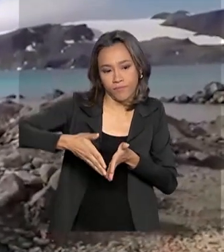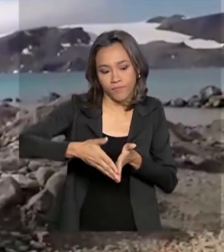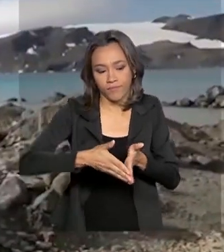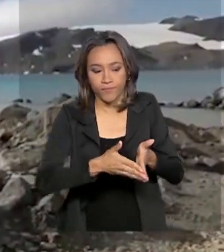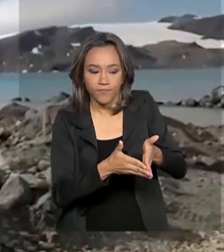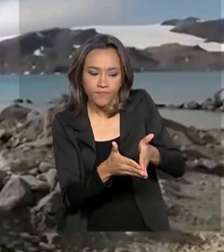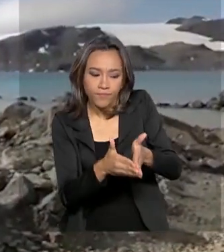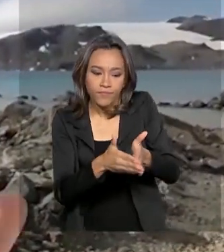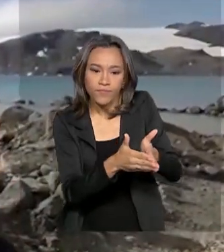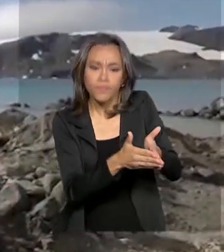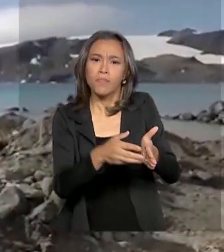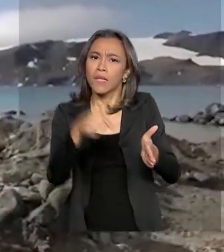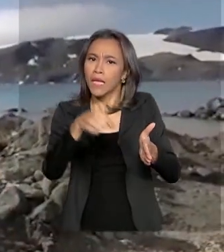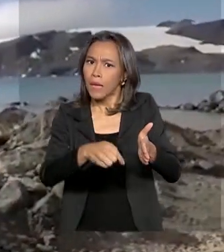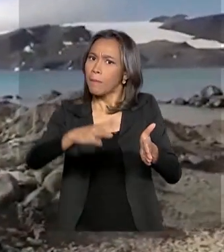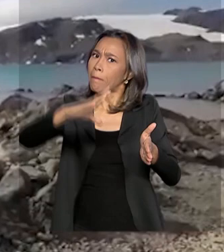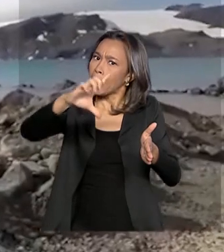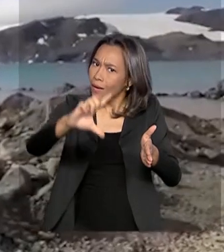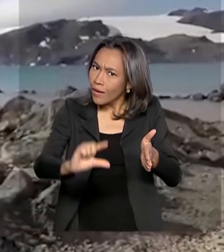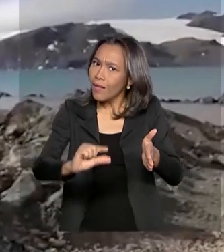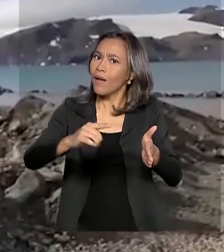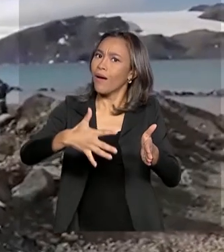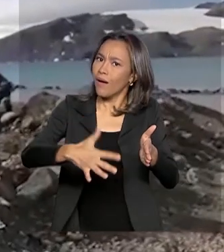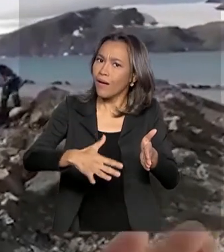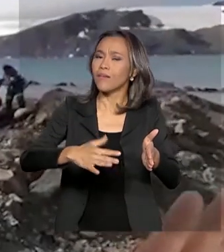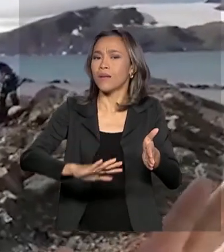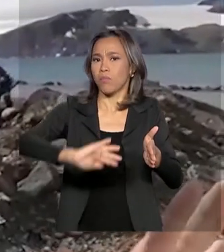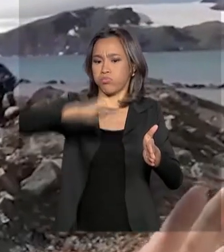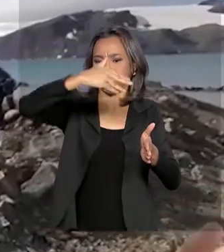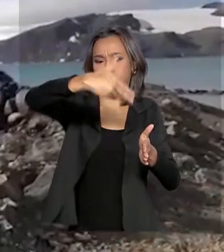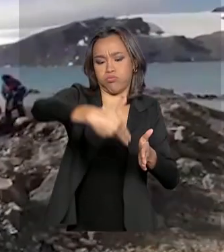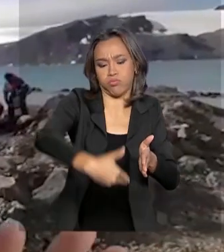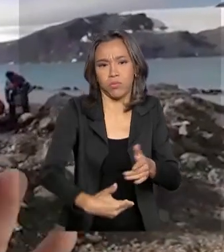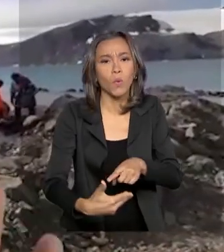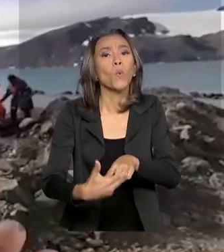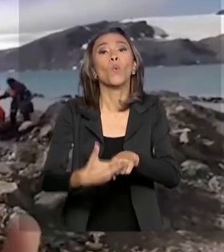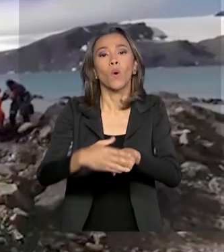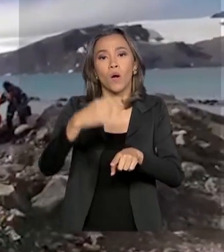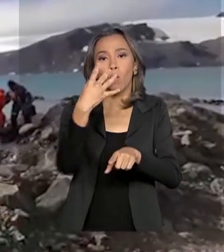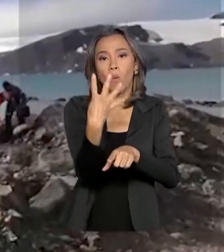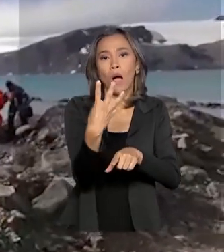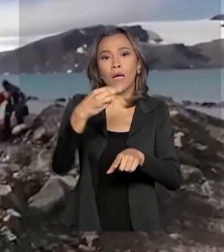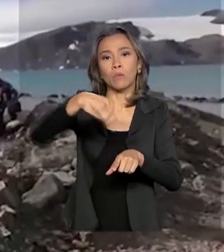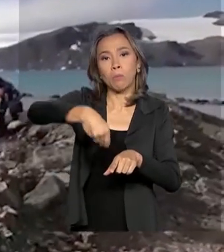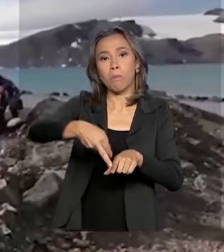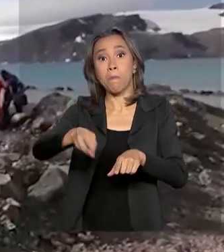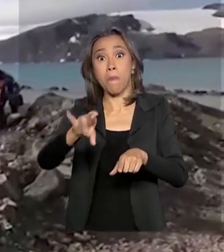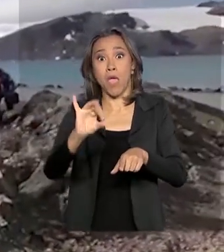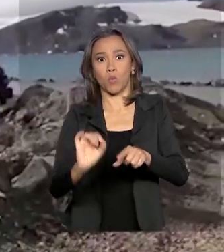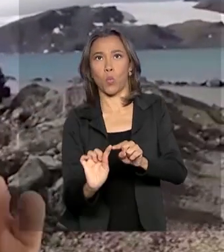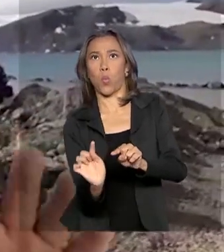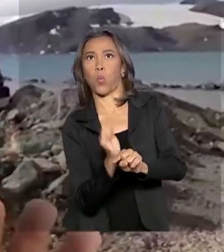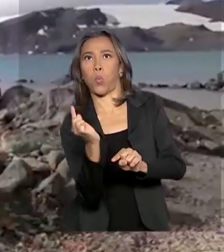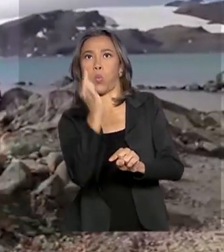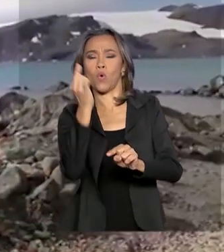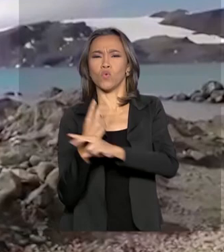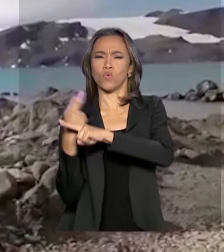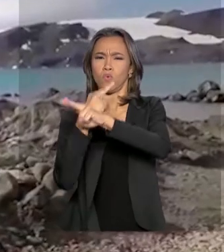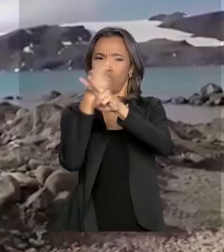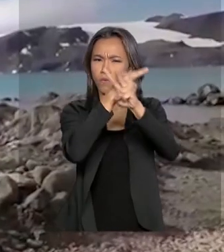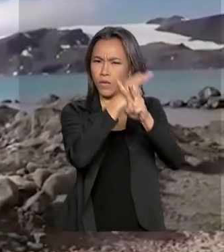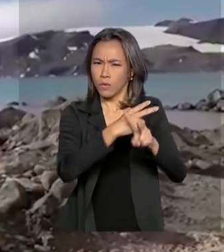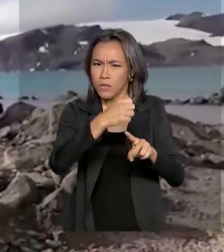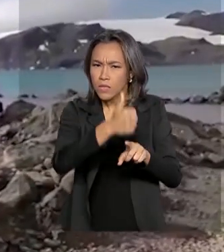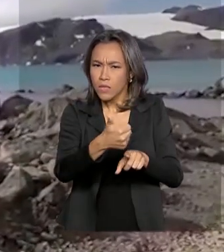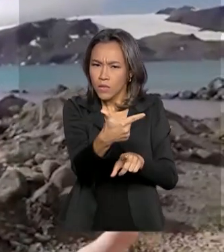Drake com ondas consideradas moderadas para a região, mas elas ultrapassaram os 4 metros de altura e os ventos chegaram a